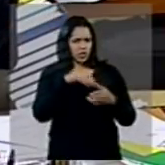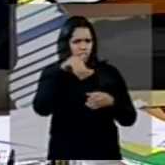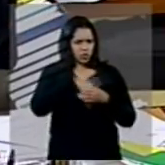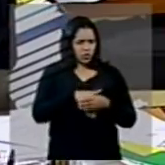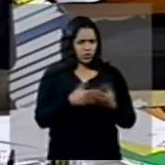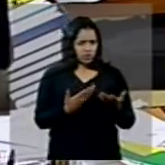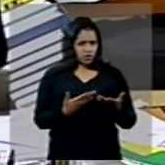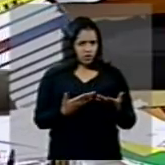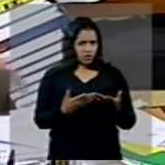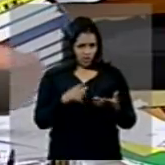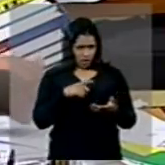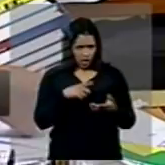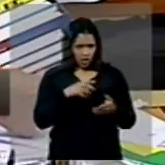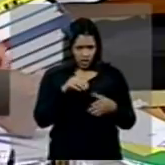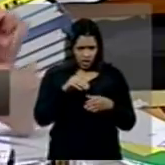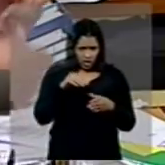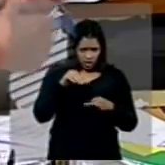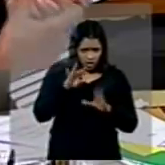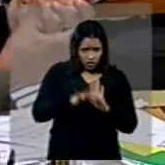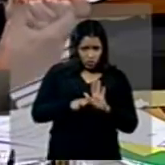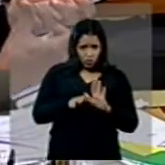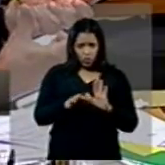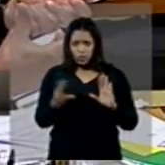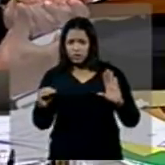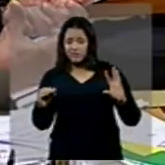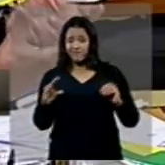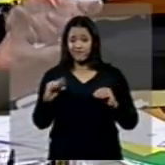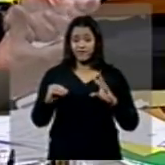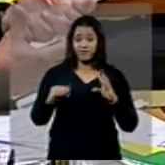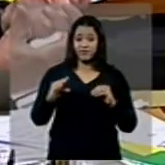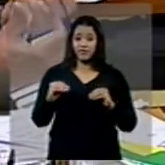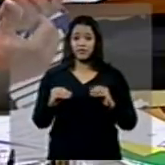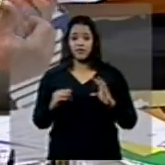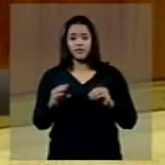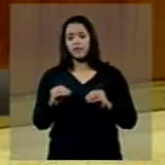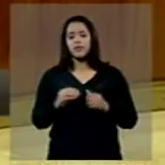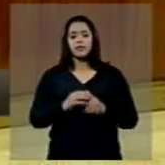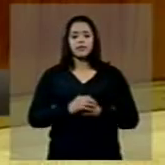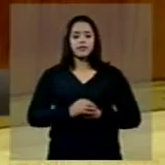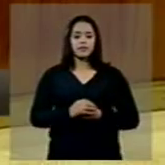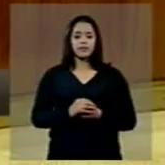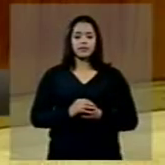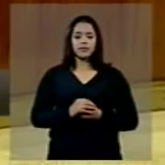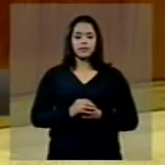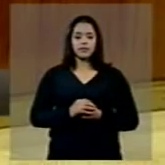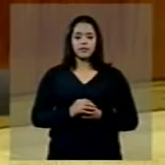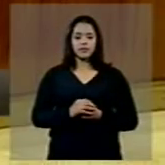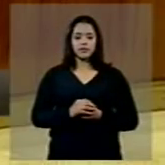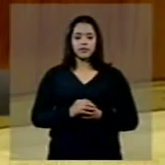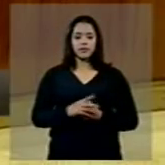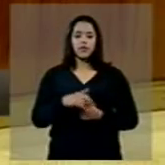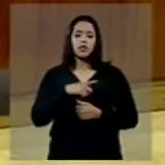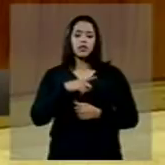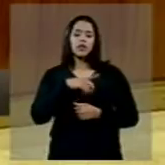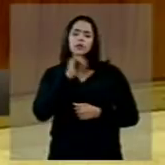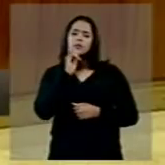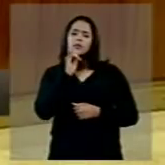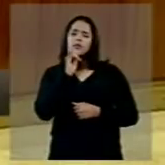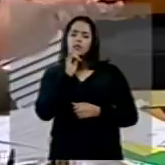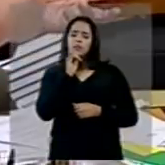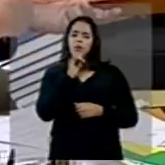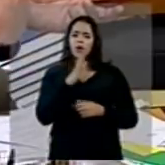é cancelado. Ministro, né? Marco Aurélio, está no texto da lei citada na essa petição postura, inicial. Essa postura